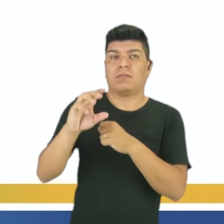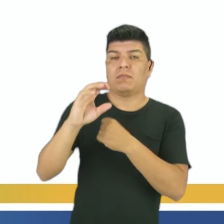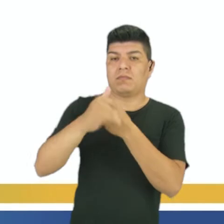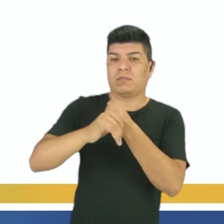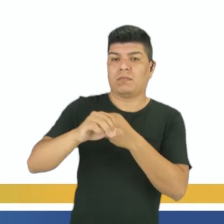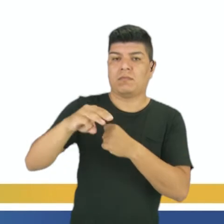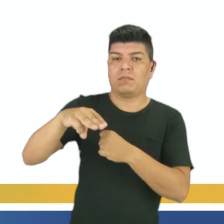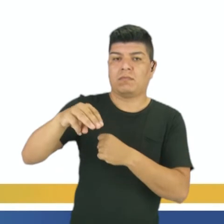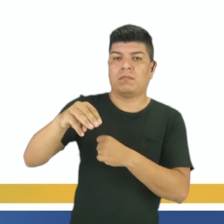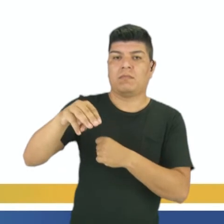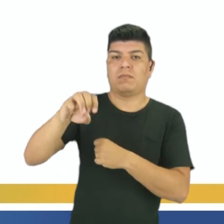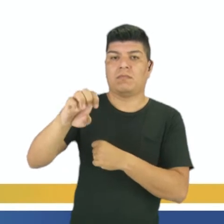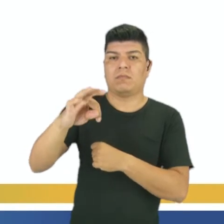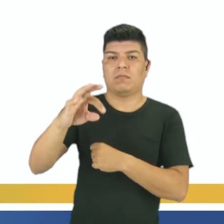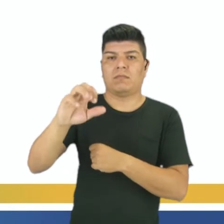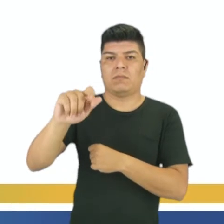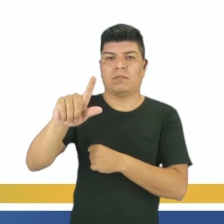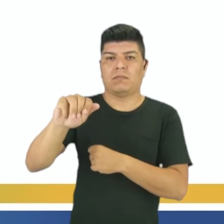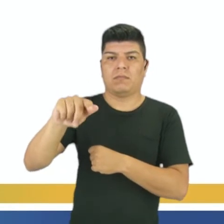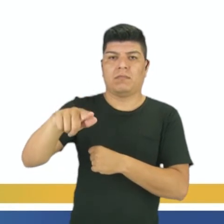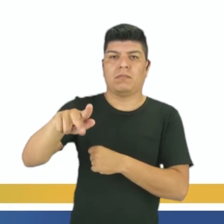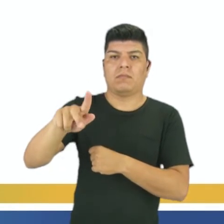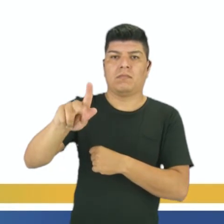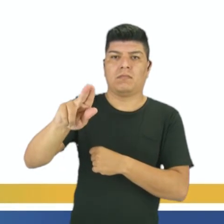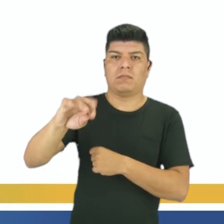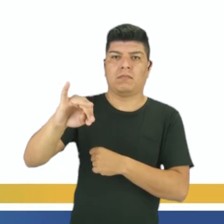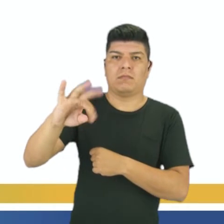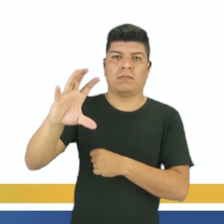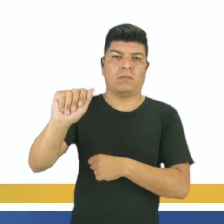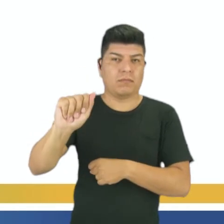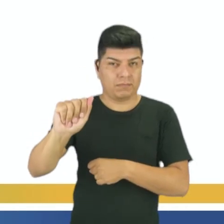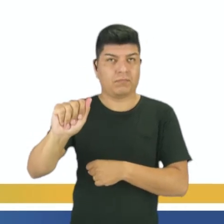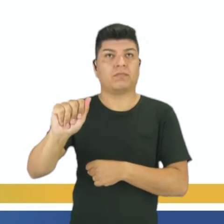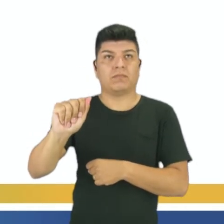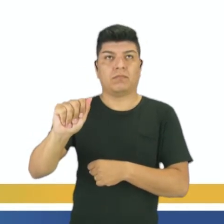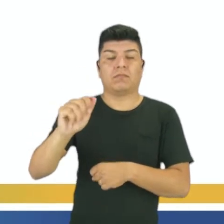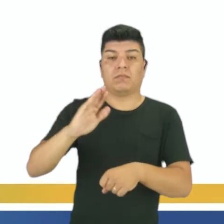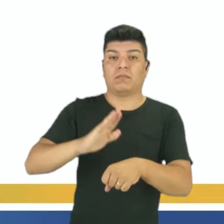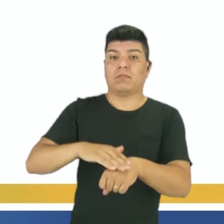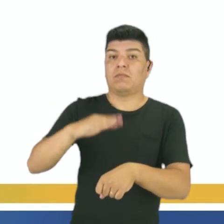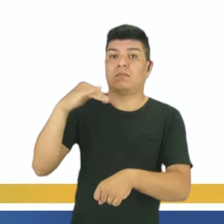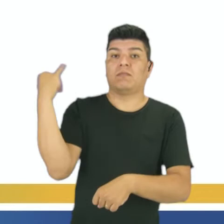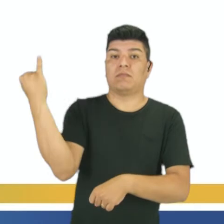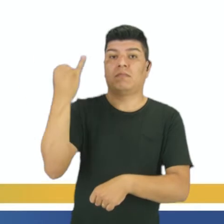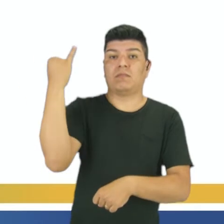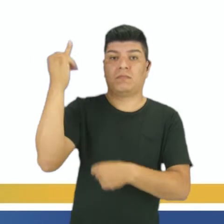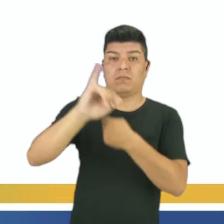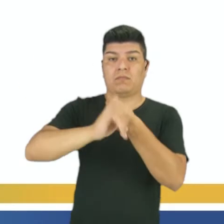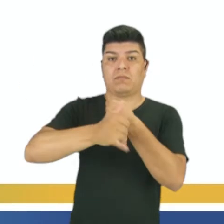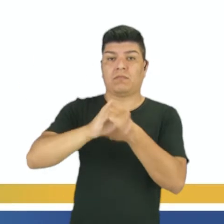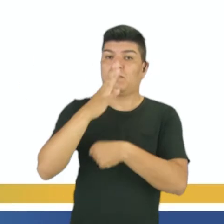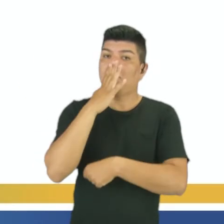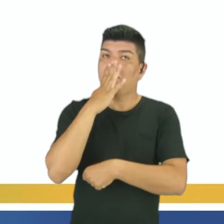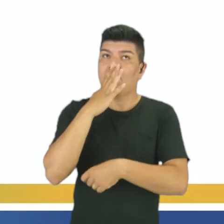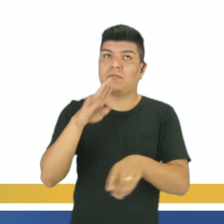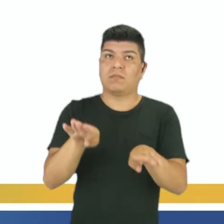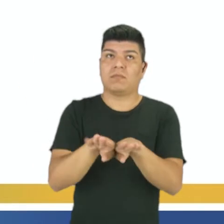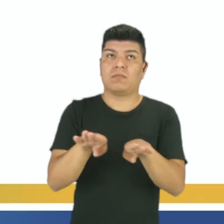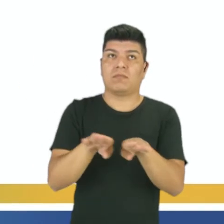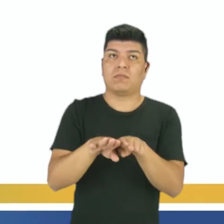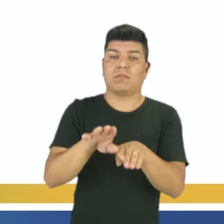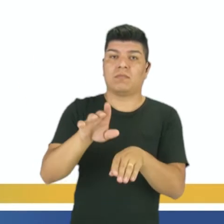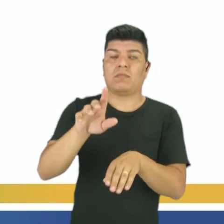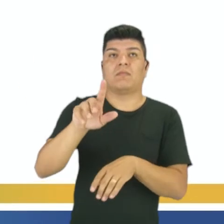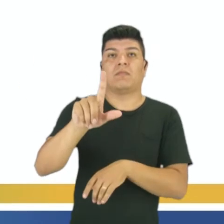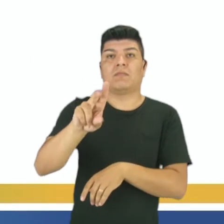metalinguística. Então, um dos grandes cronistas brasileiros ao qual eu aprecio muito é o Luiz Fernando